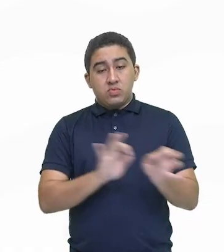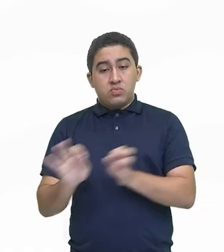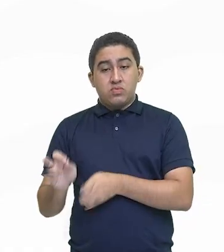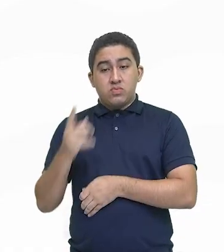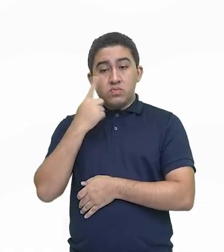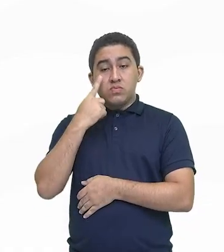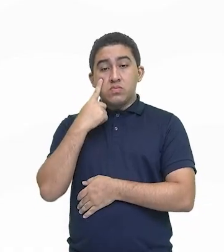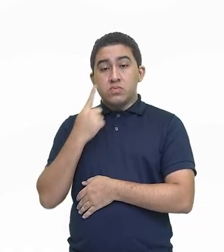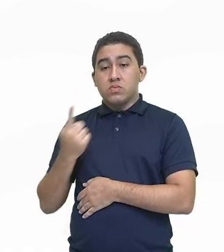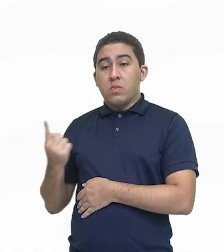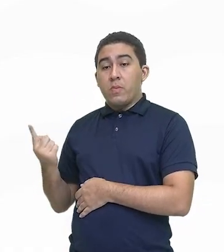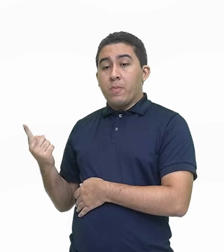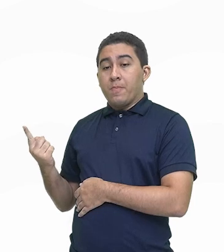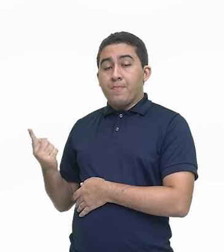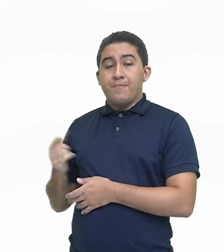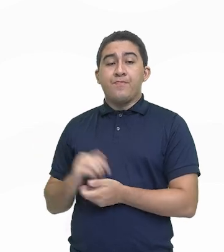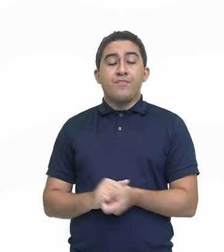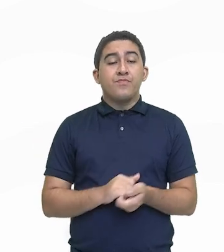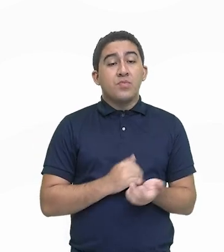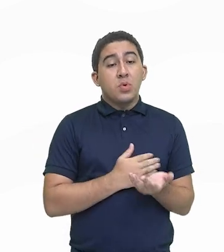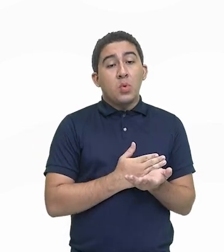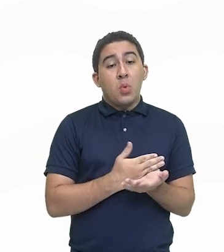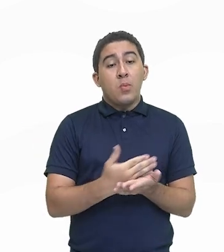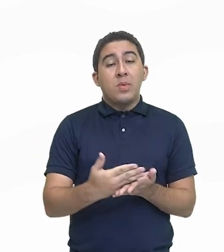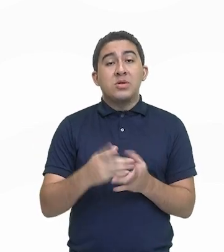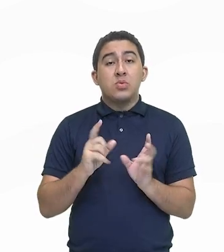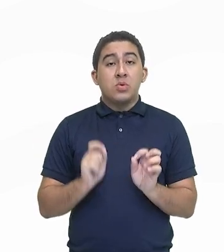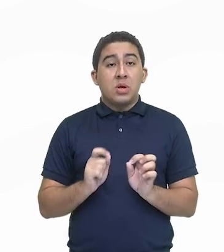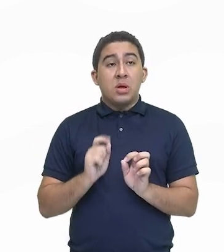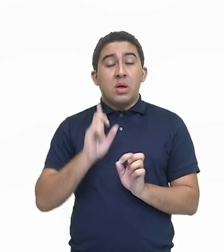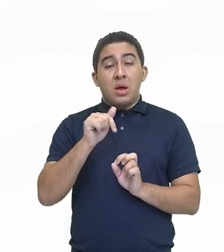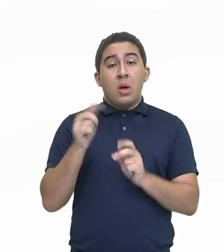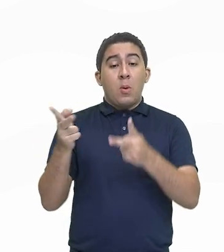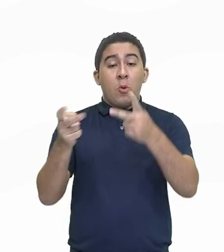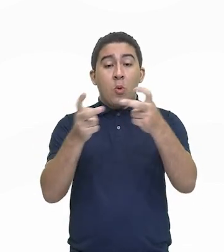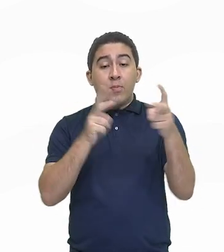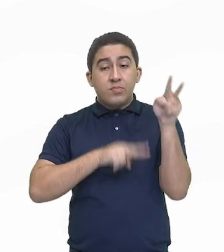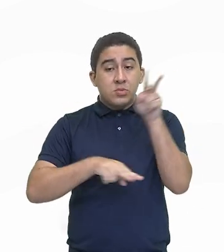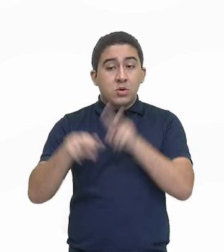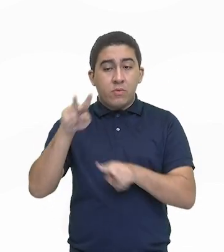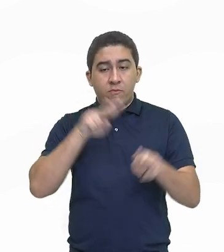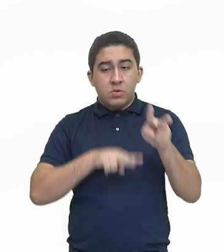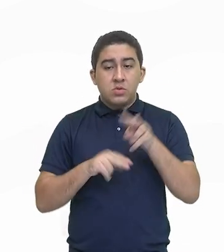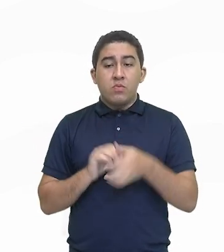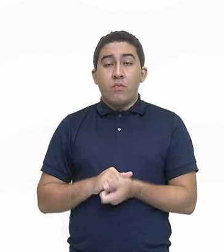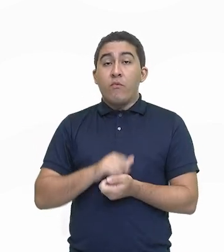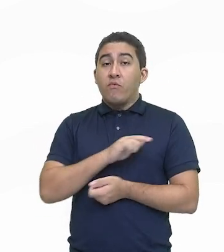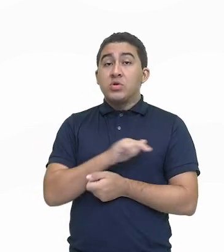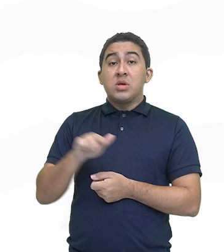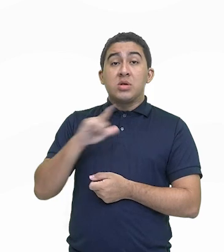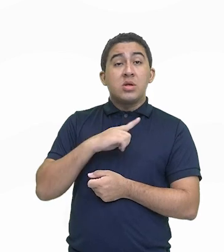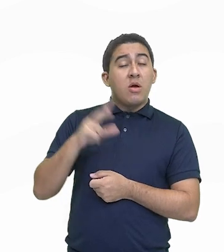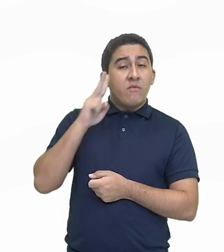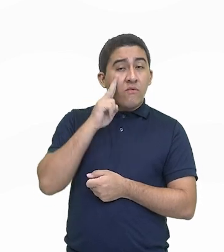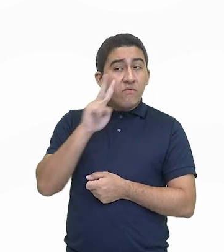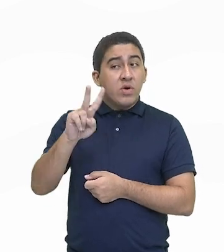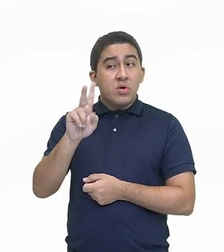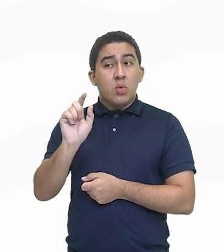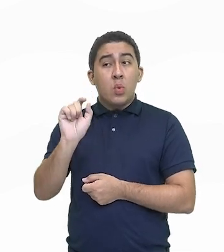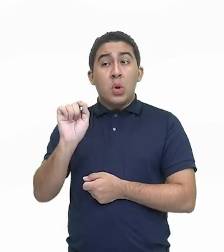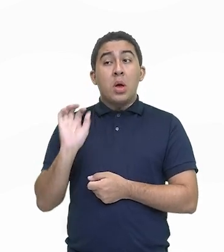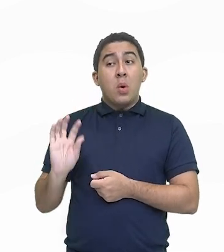que nós temos aí que, inicialmente, é a observação. Né? Você está ali observando um fenômeno que